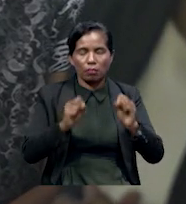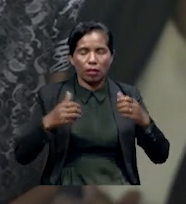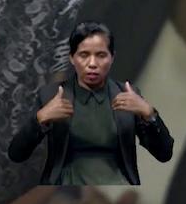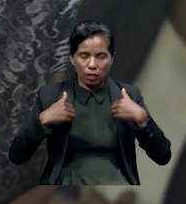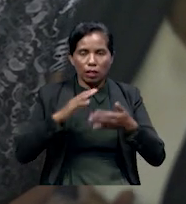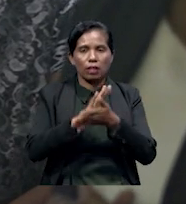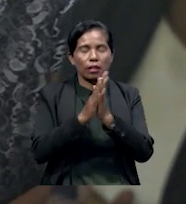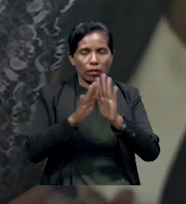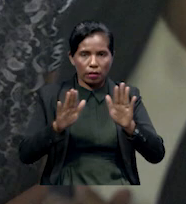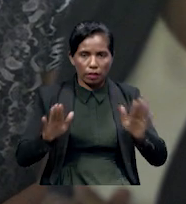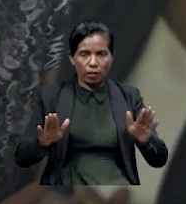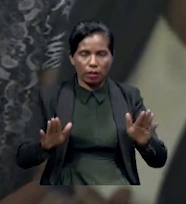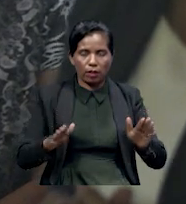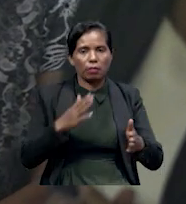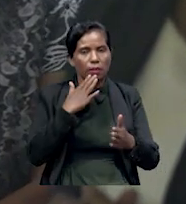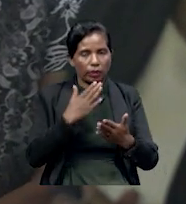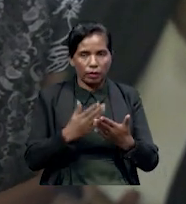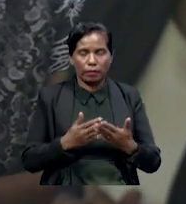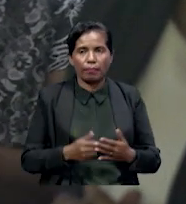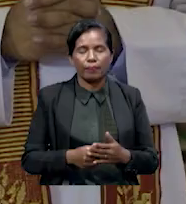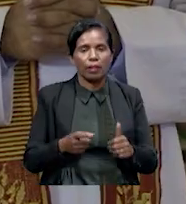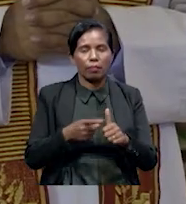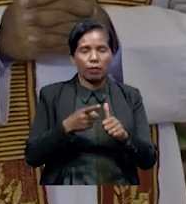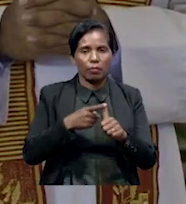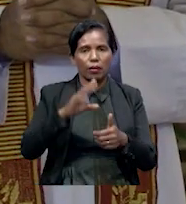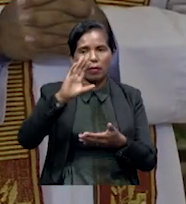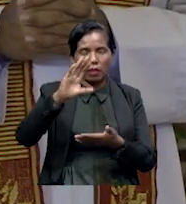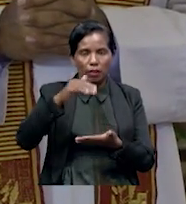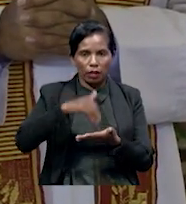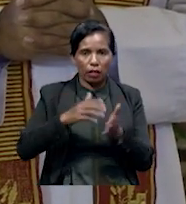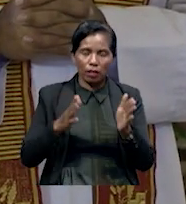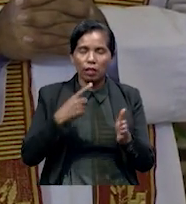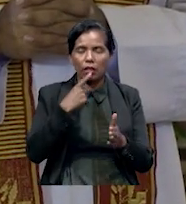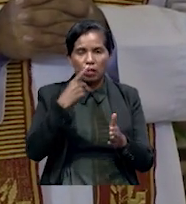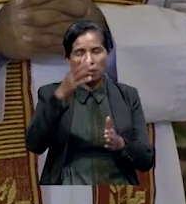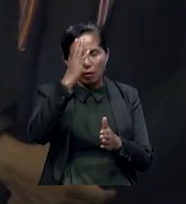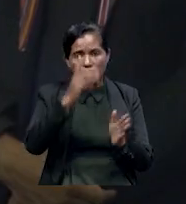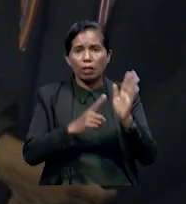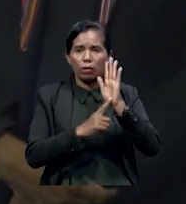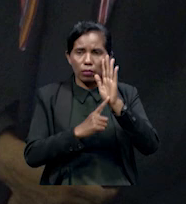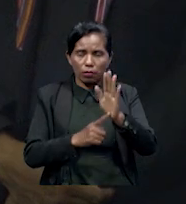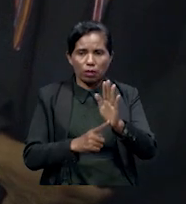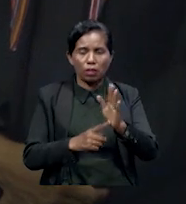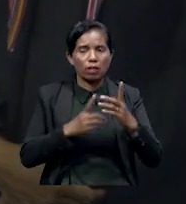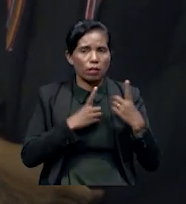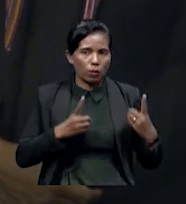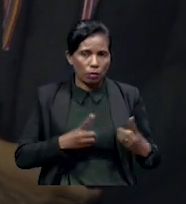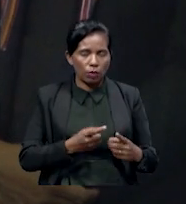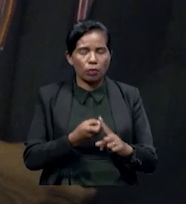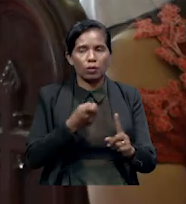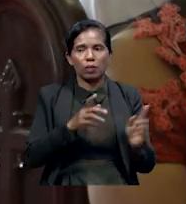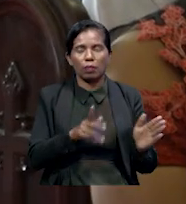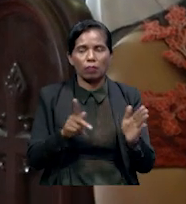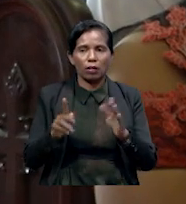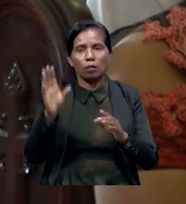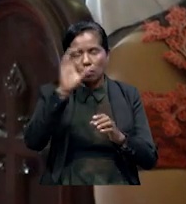na unidade neberrohan lai. Primeiro cardeal ni hateteng maroma katudunya domin lihusi ni planu tambane buka